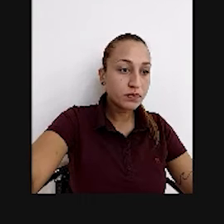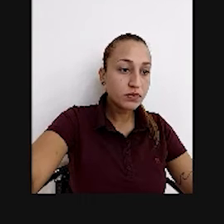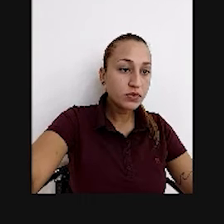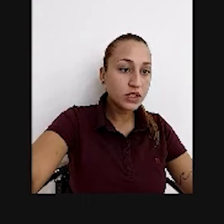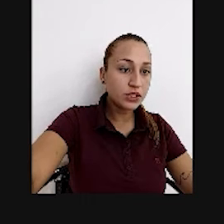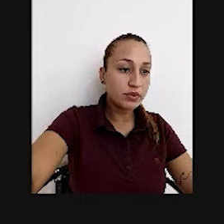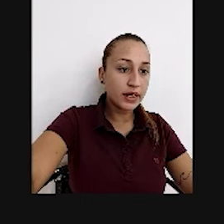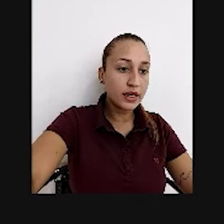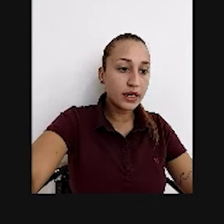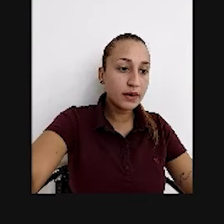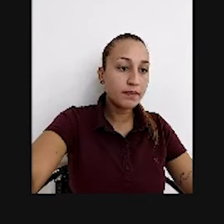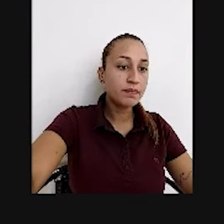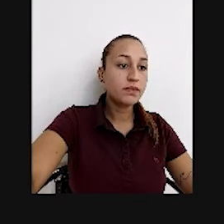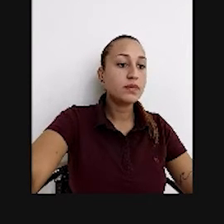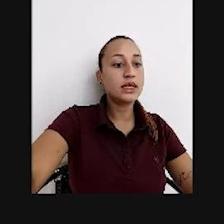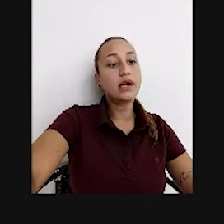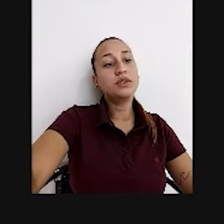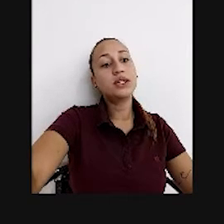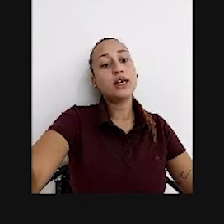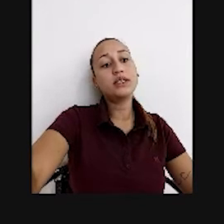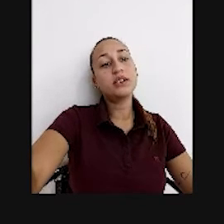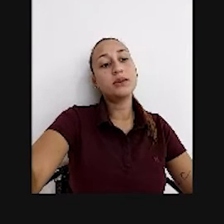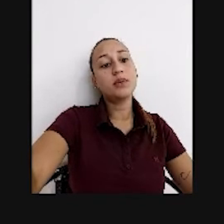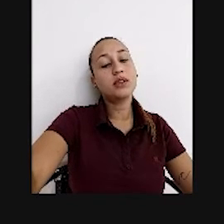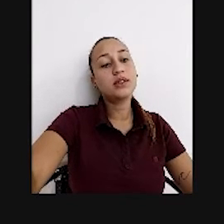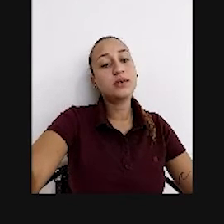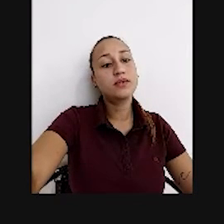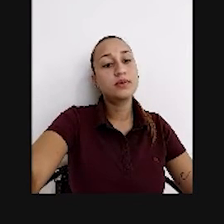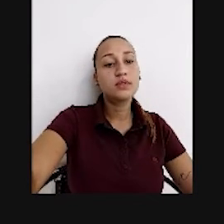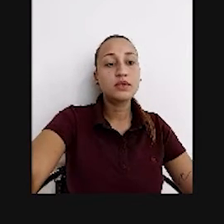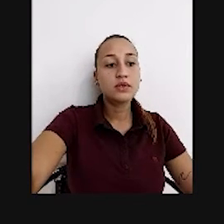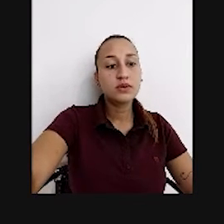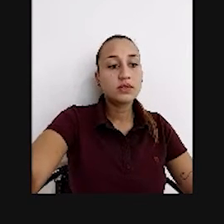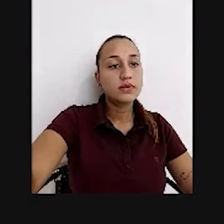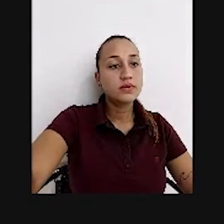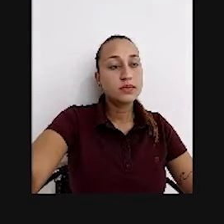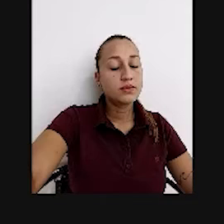A gente vem aqui, dá um start na simulação